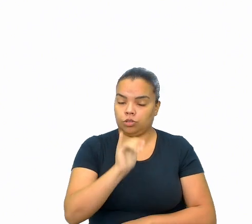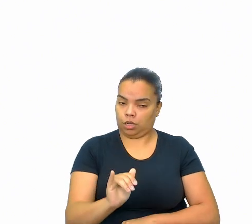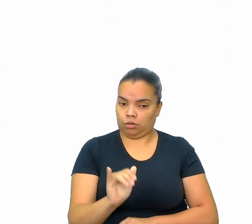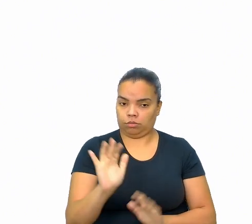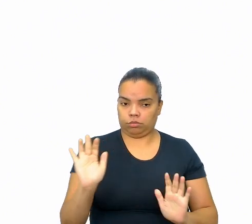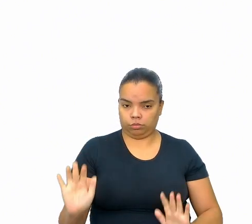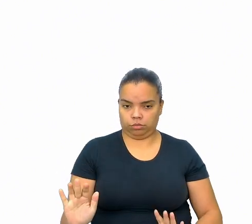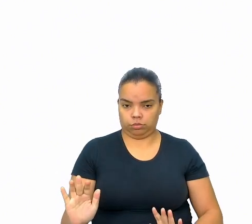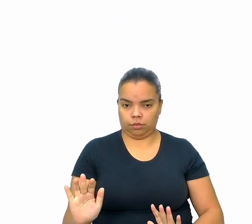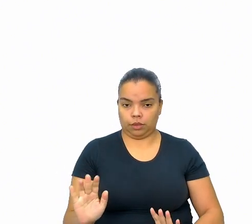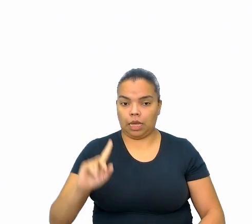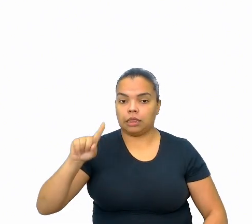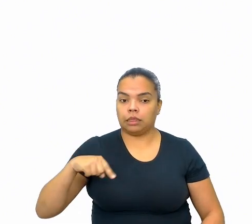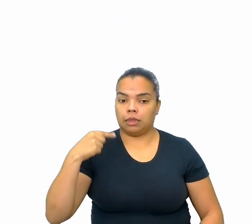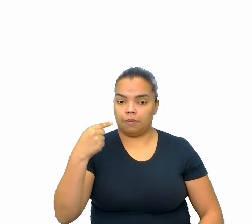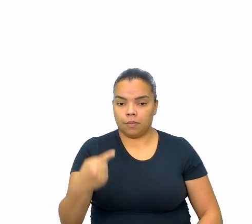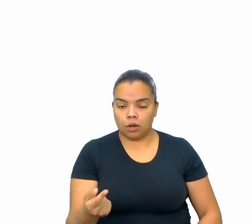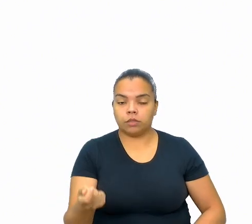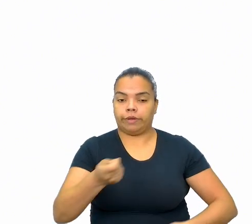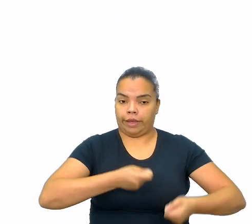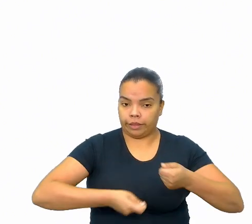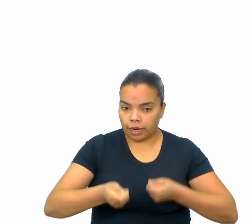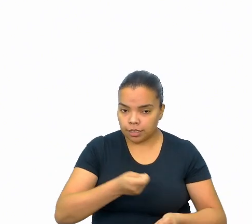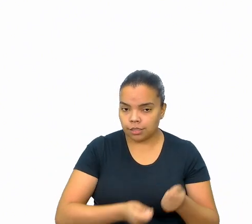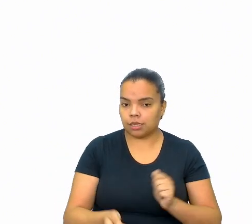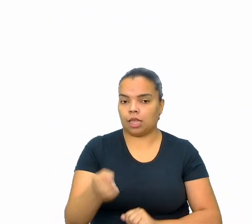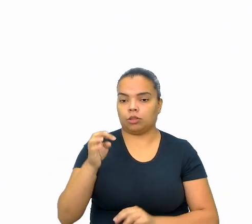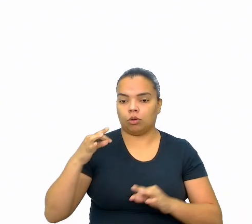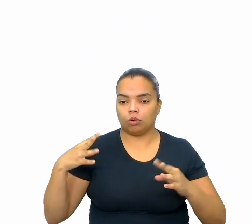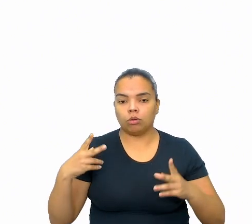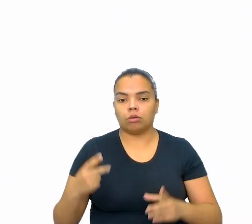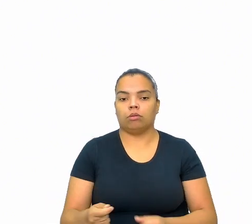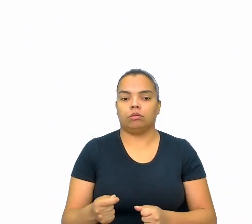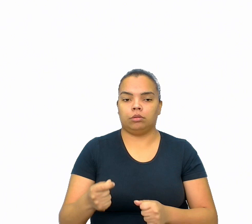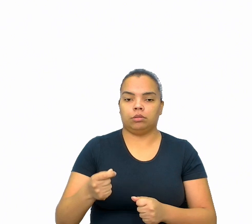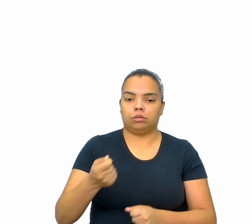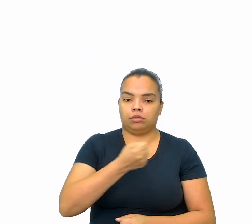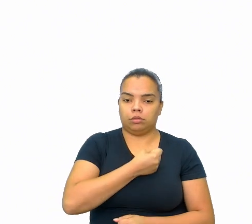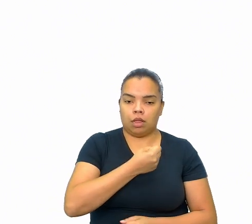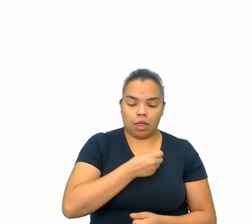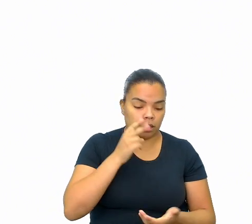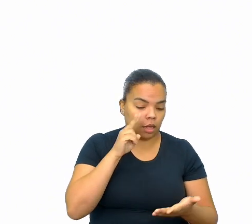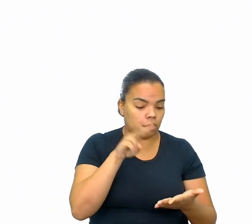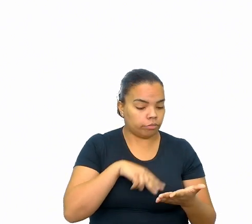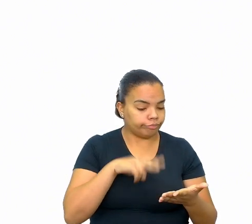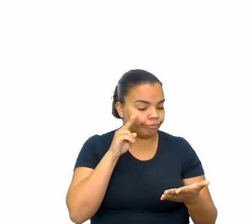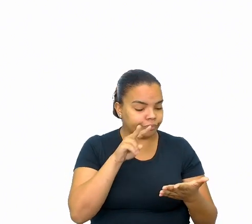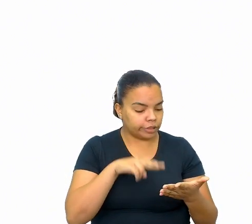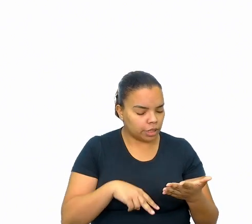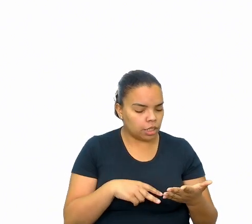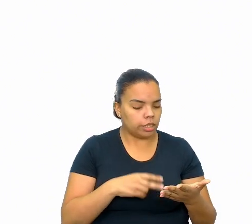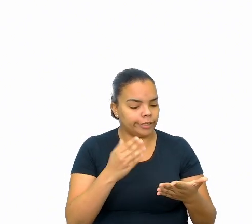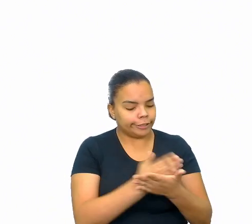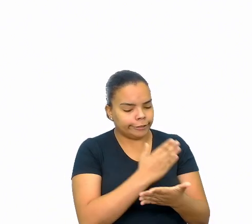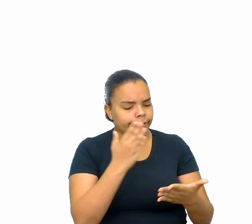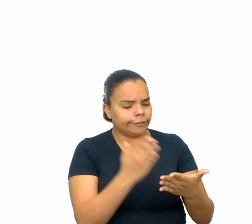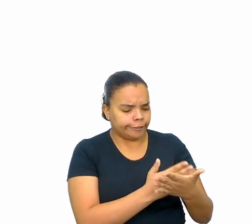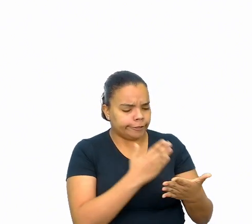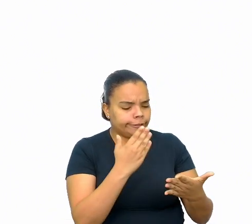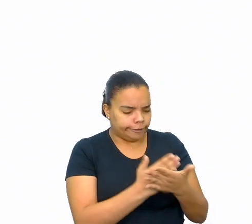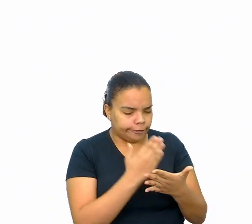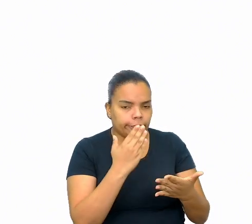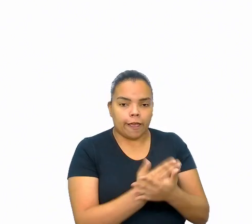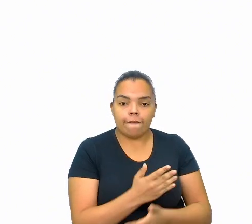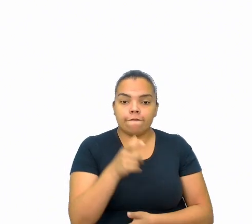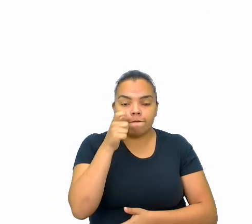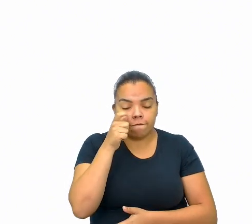você vai analisar isso, indicar quais são os níveis, então, a partir da leitura desse material, identificando quais são